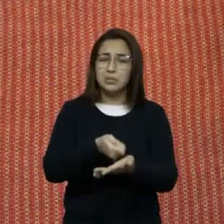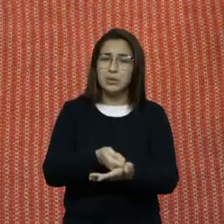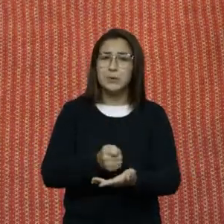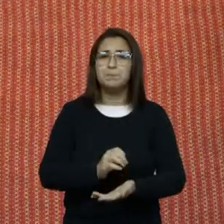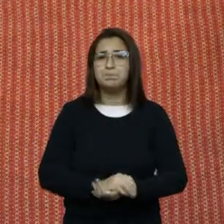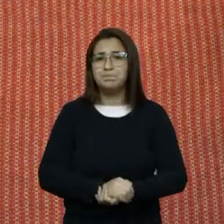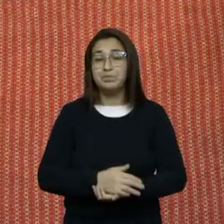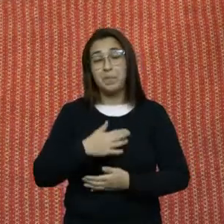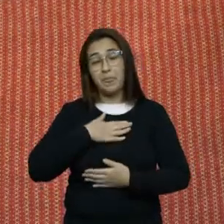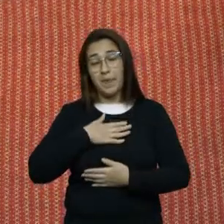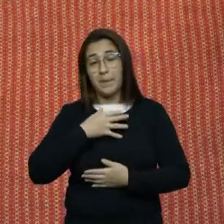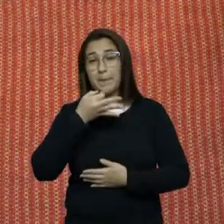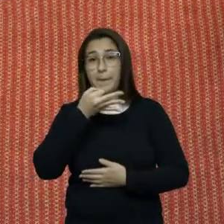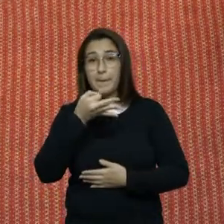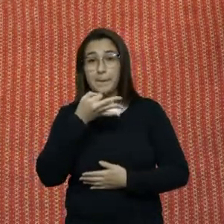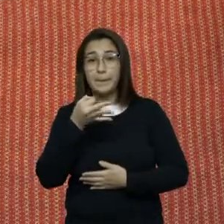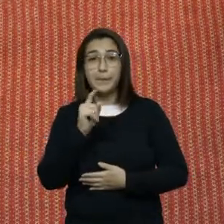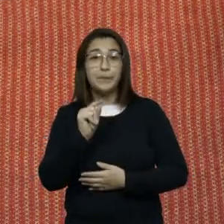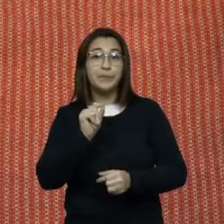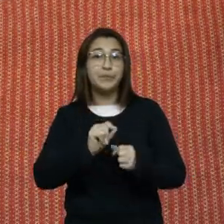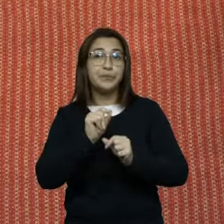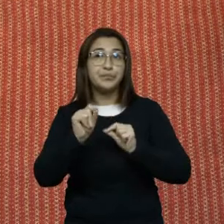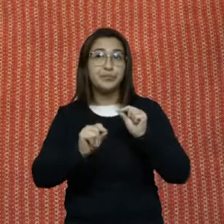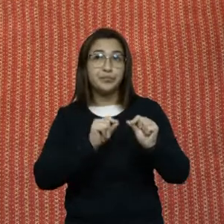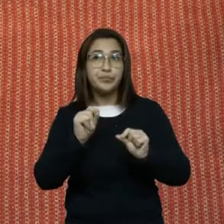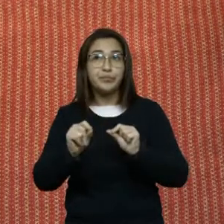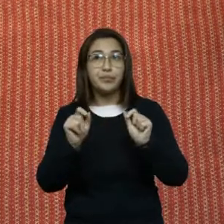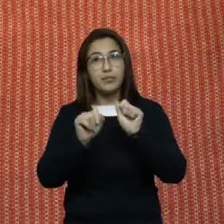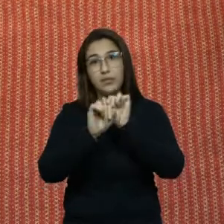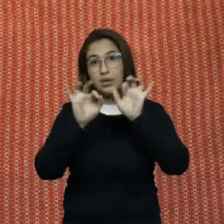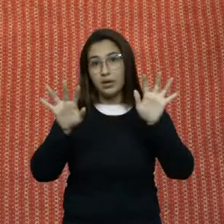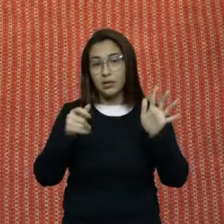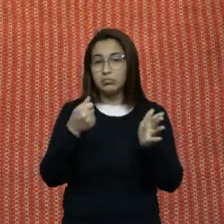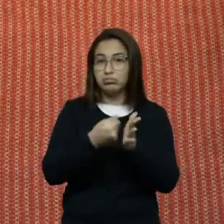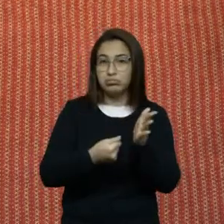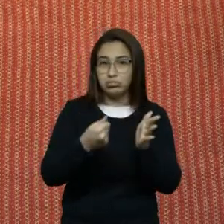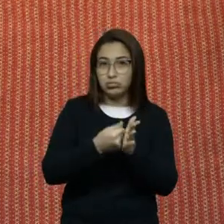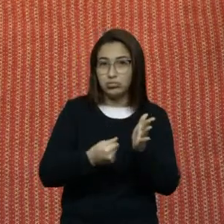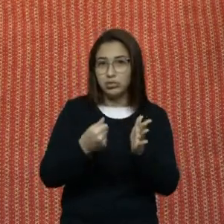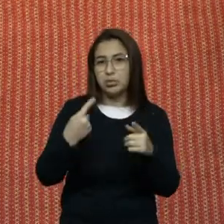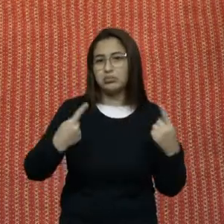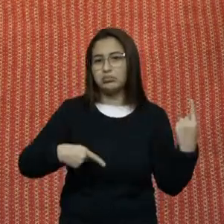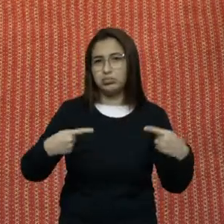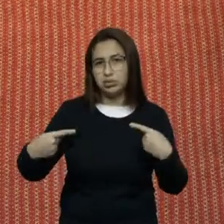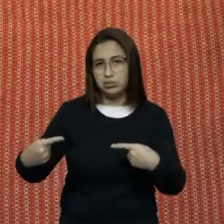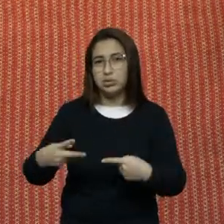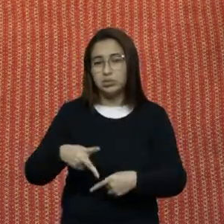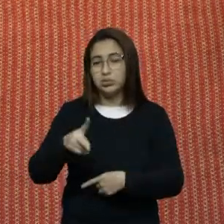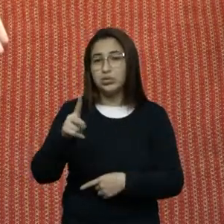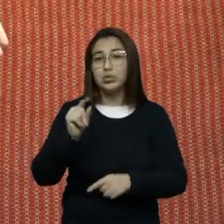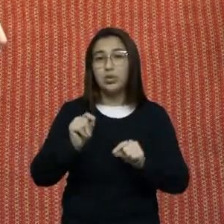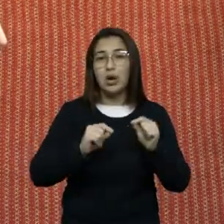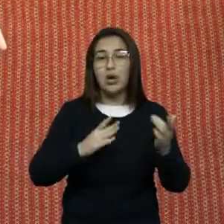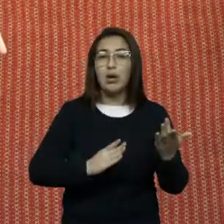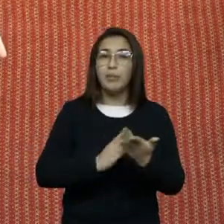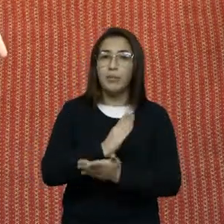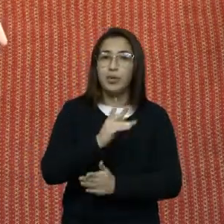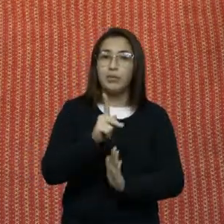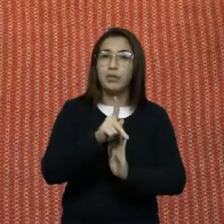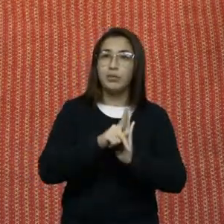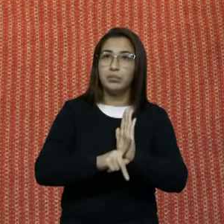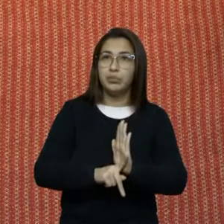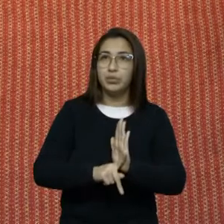eu na minha opinião que nós devemos fazer aqui e claro eu vou lutar por isso vou debater enfim é nós temos que aprovar esse